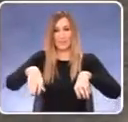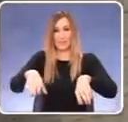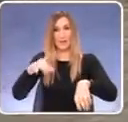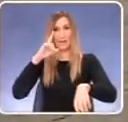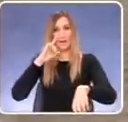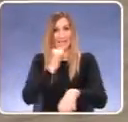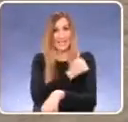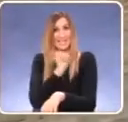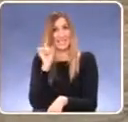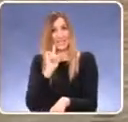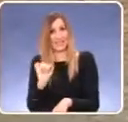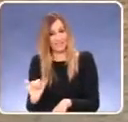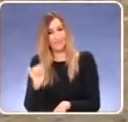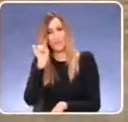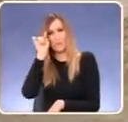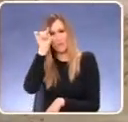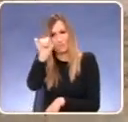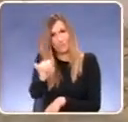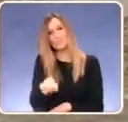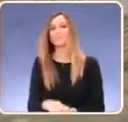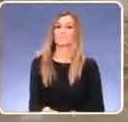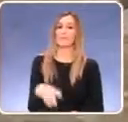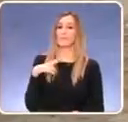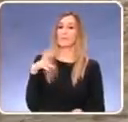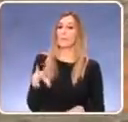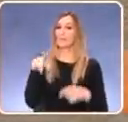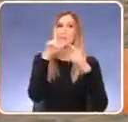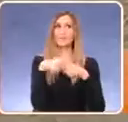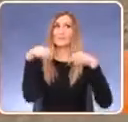tentar que ela nos abra a porta para mais um Portugal a sorrir.